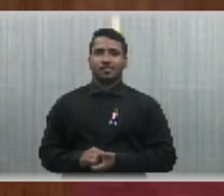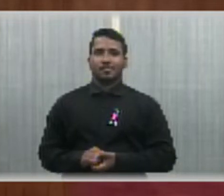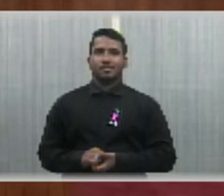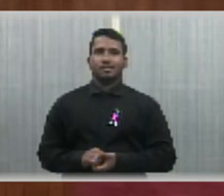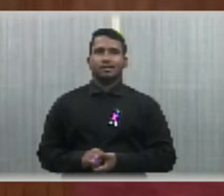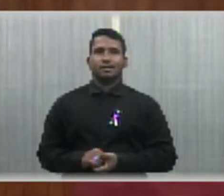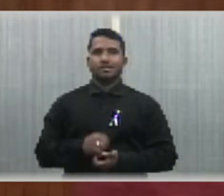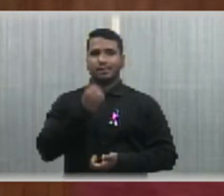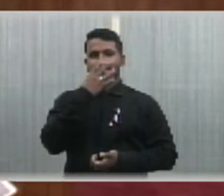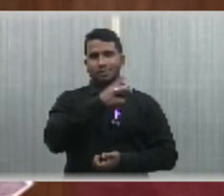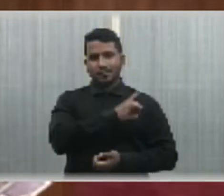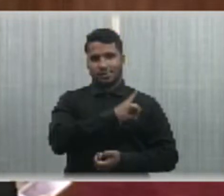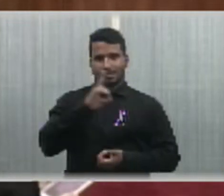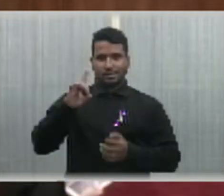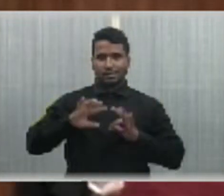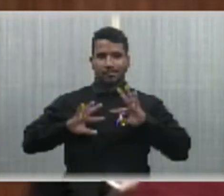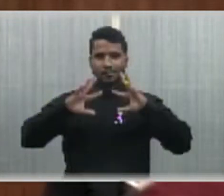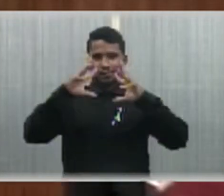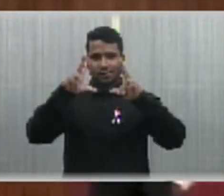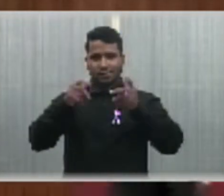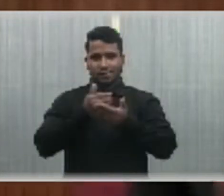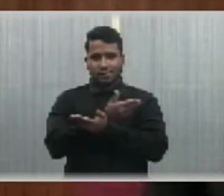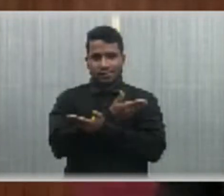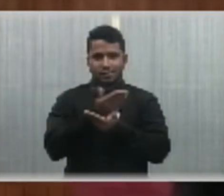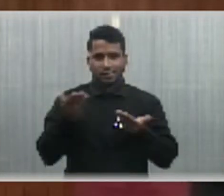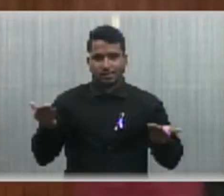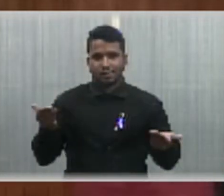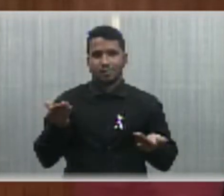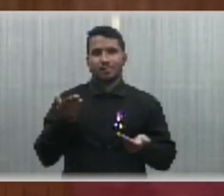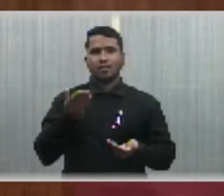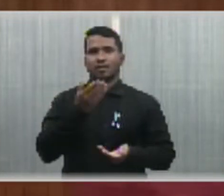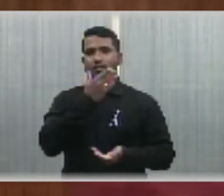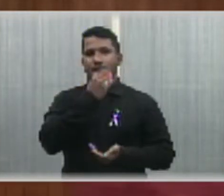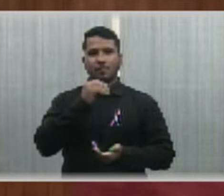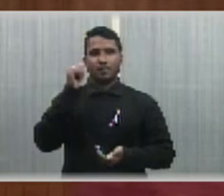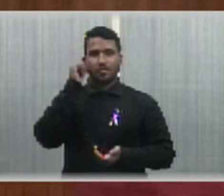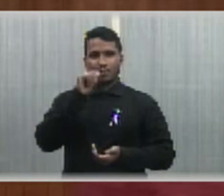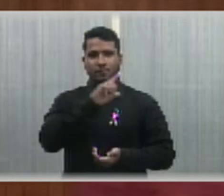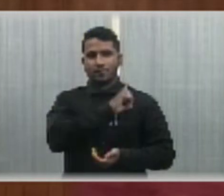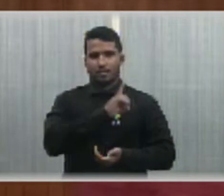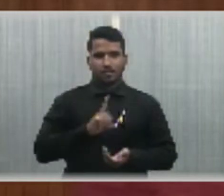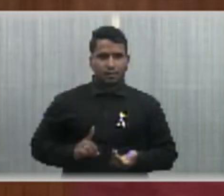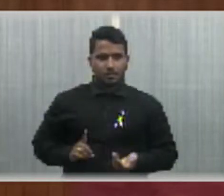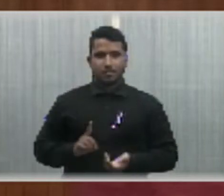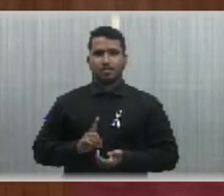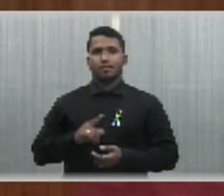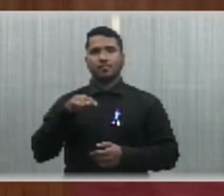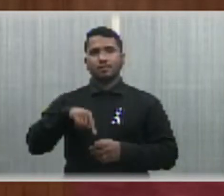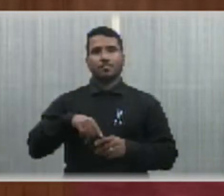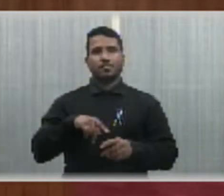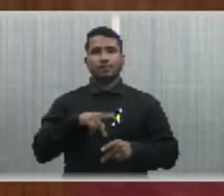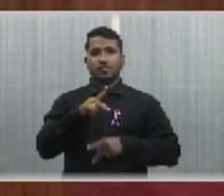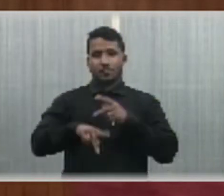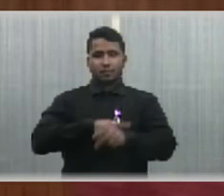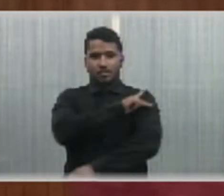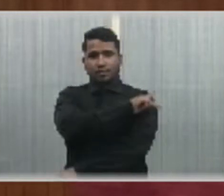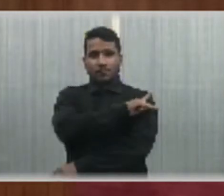Bom dia a todos e a todas, senhores deputados, deputada e audiência. Ata